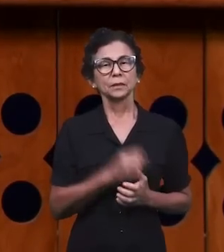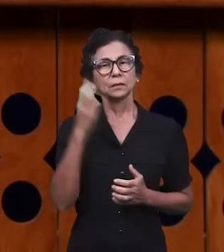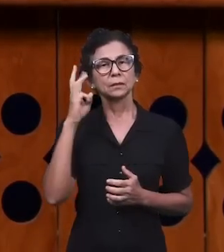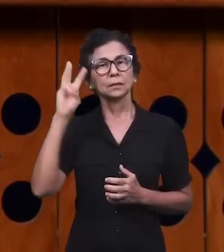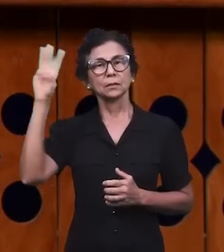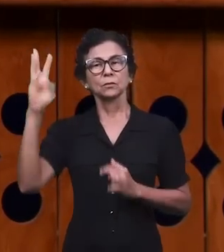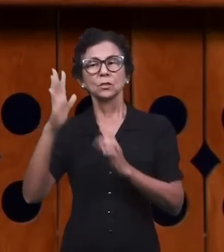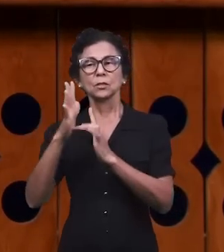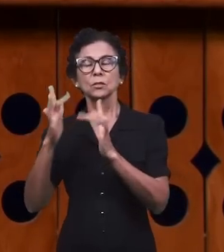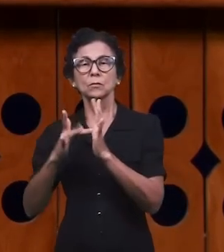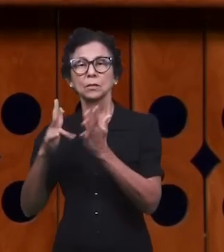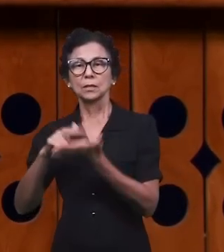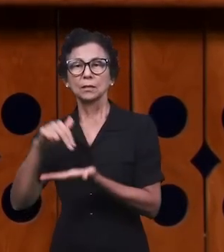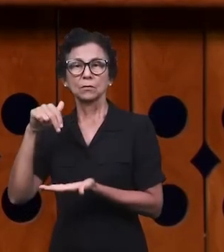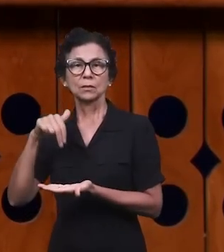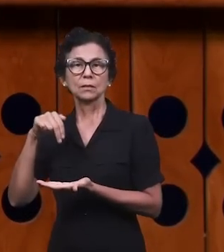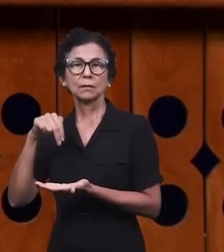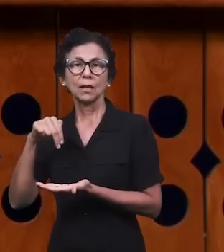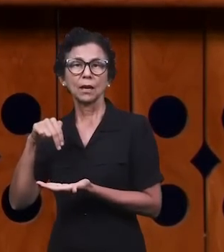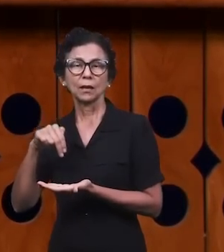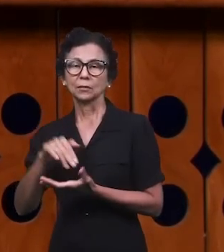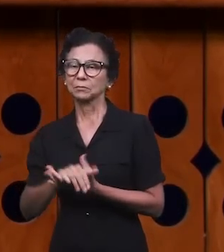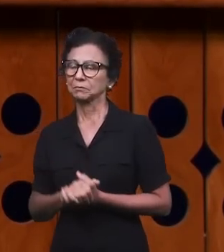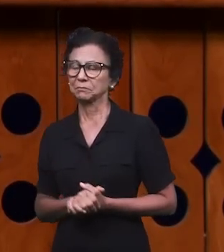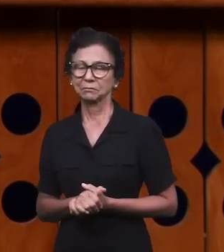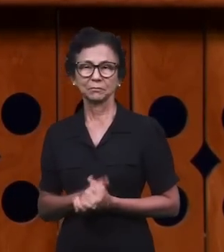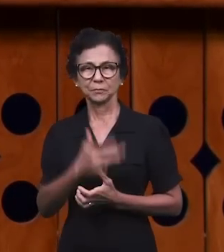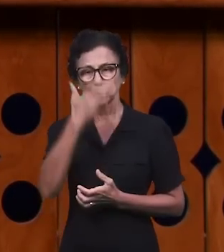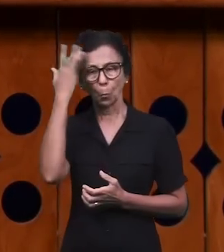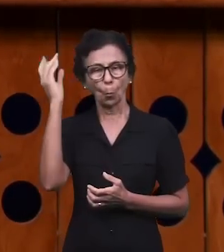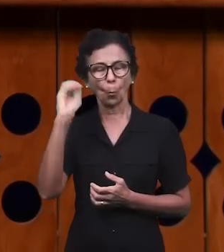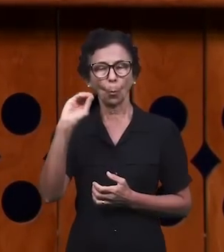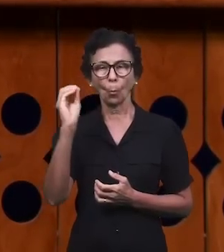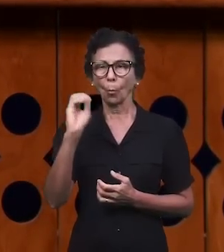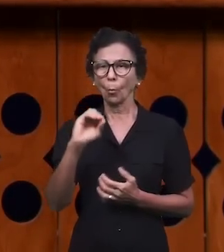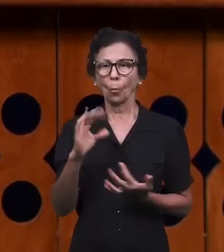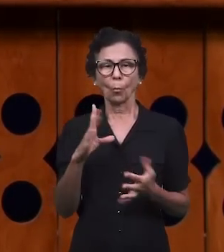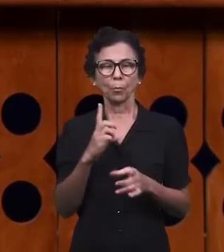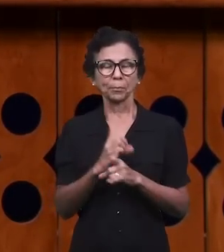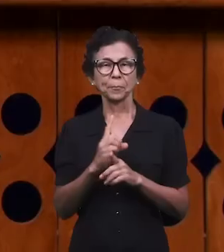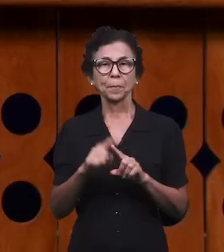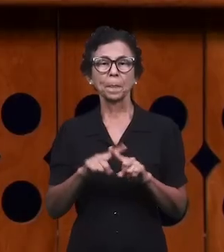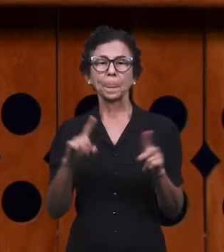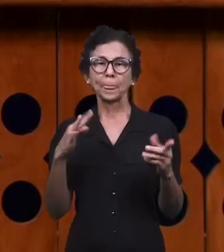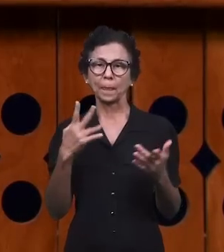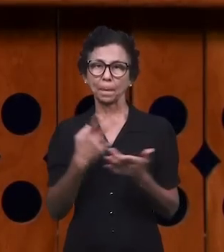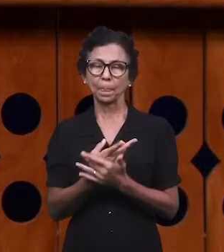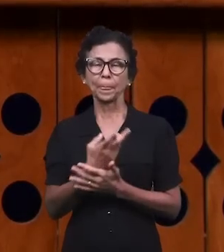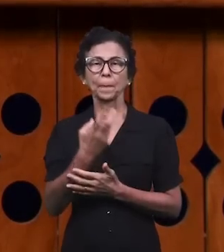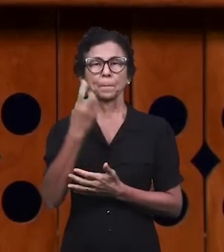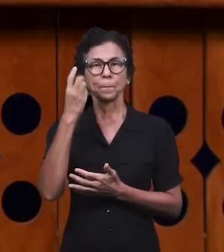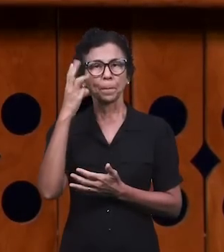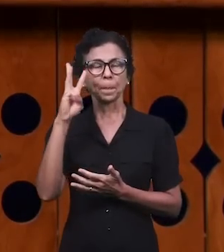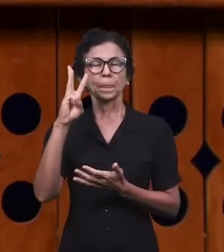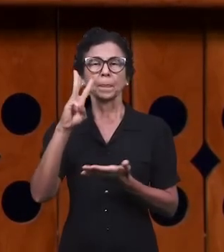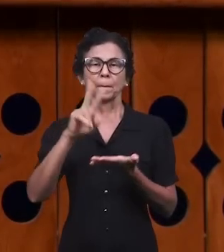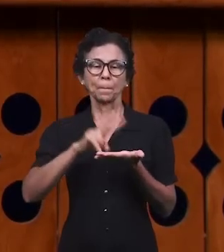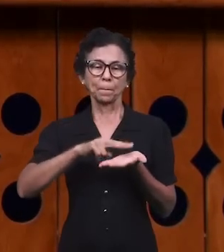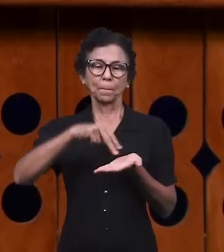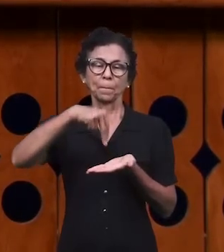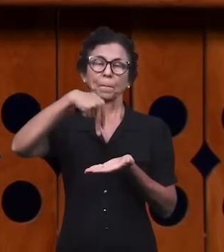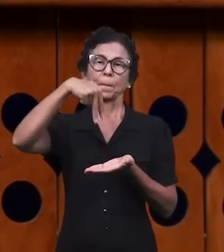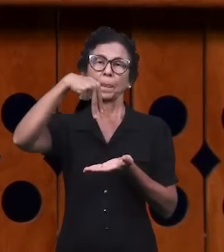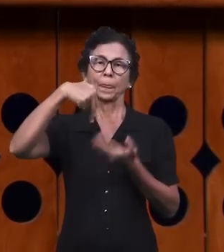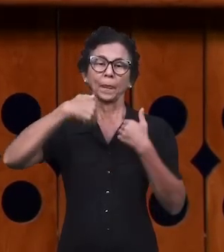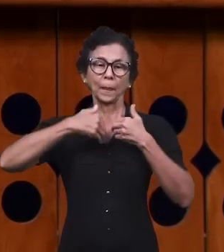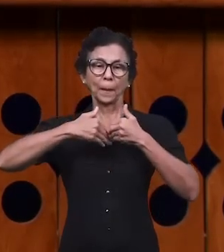iria ressuscitar? Ninguém poderia fazer isso, mas o fato é que ao terceiro dia ele ressuscitou, abriu um